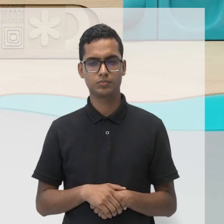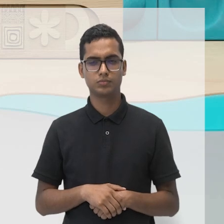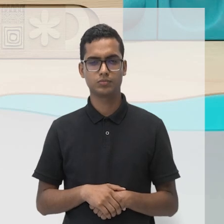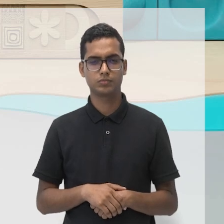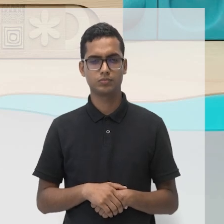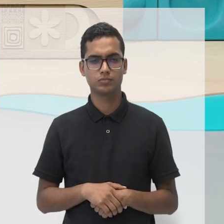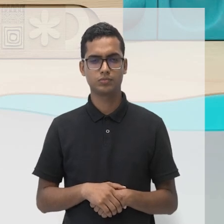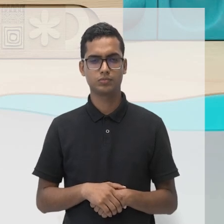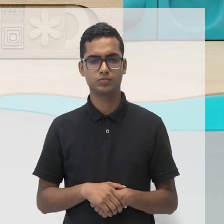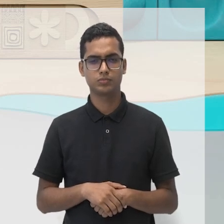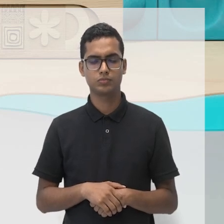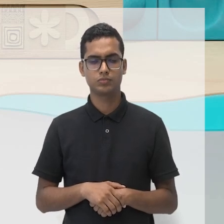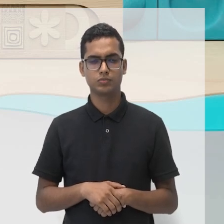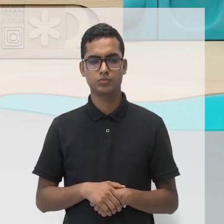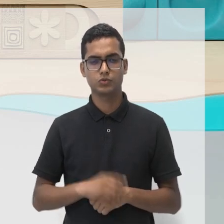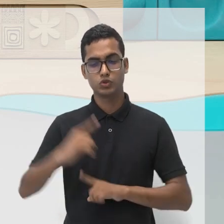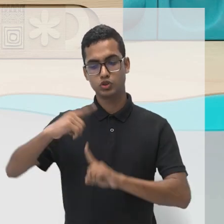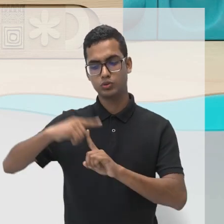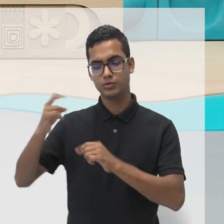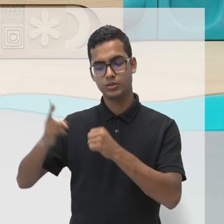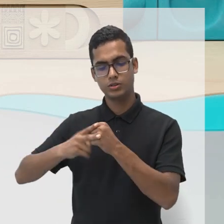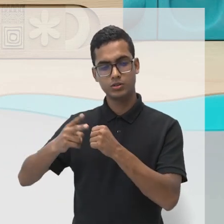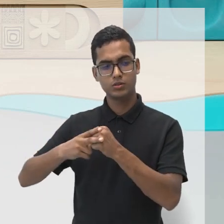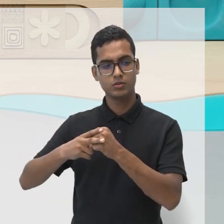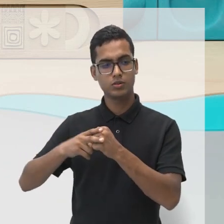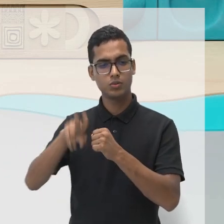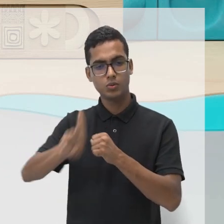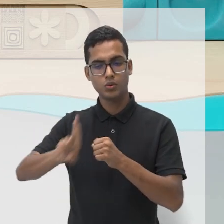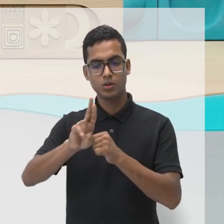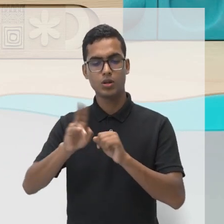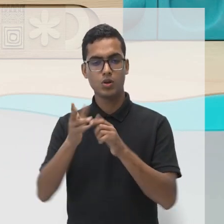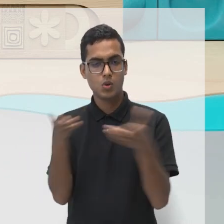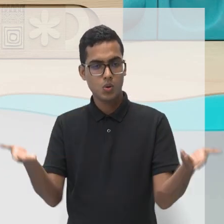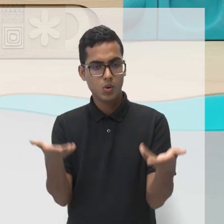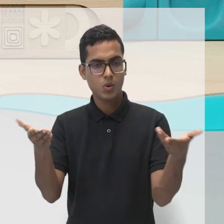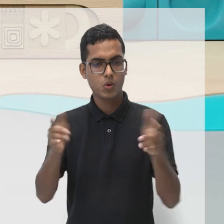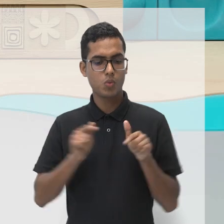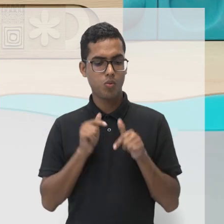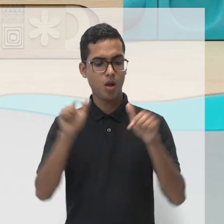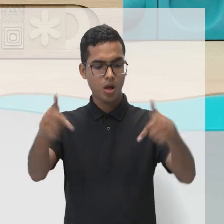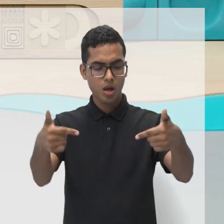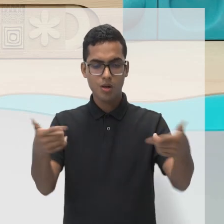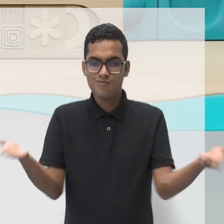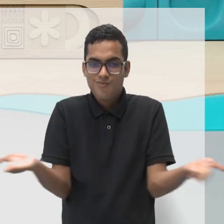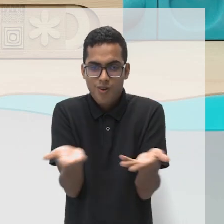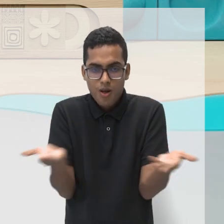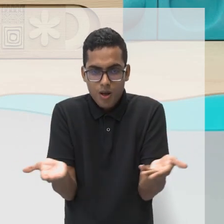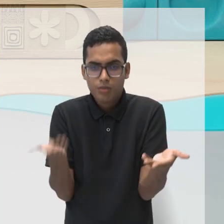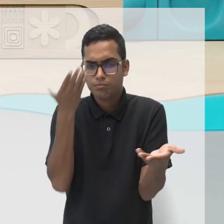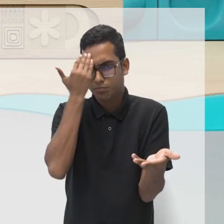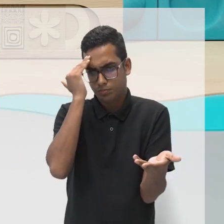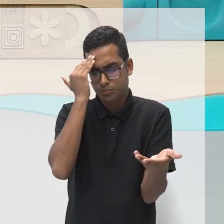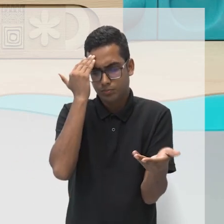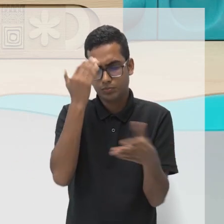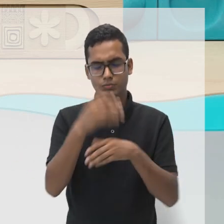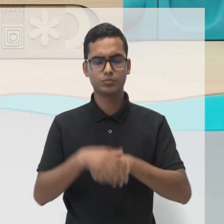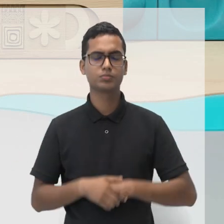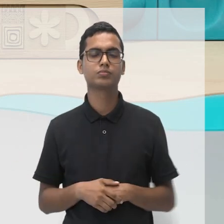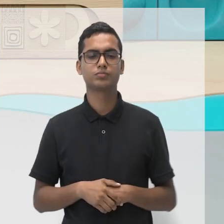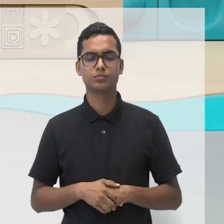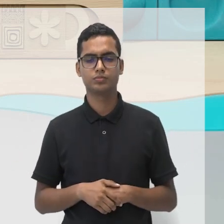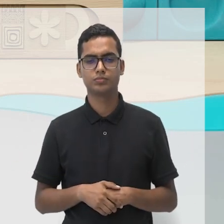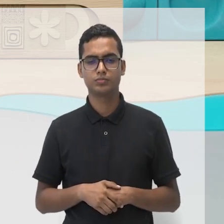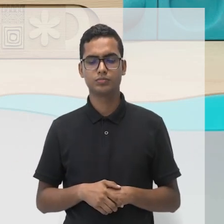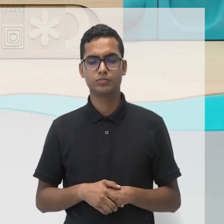certo? Então, a gente chama esse tipo de verbo que está nessa situação de gerúndio, ou seja, a ação está acontecendo,